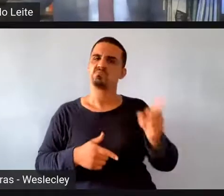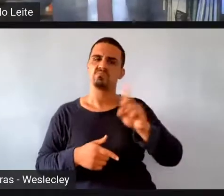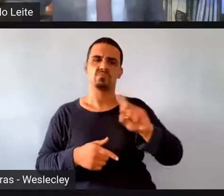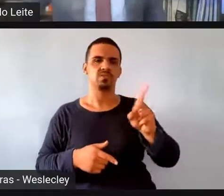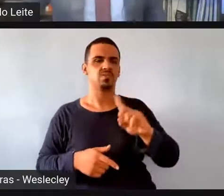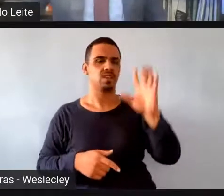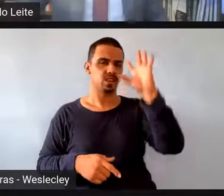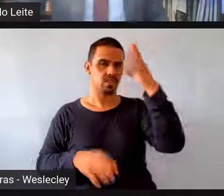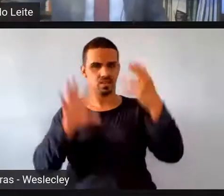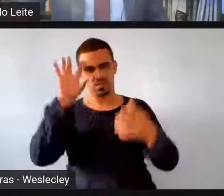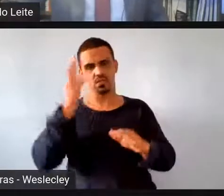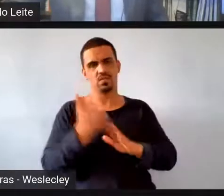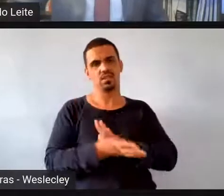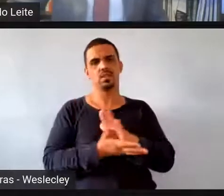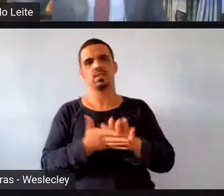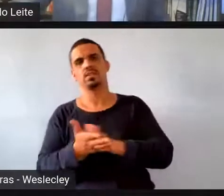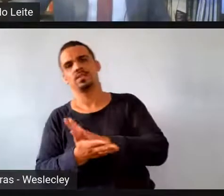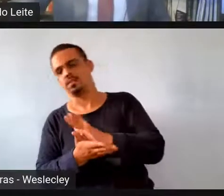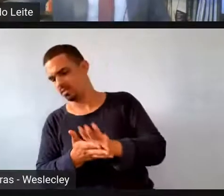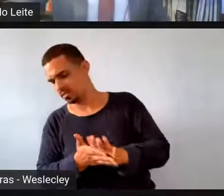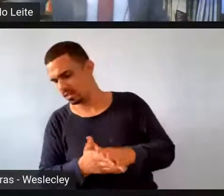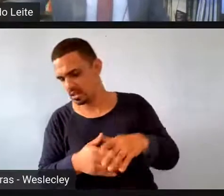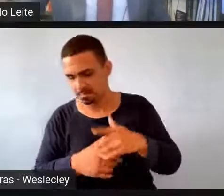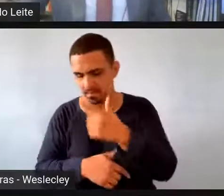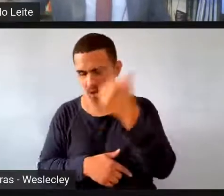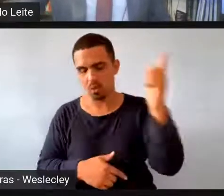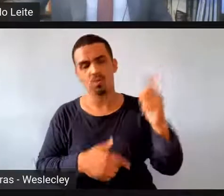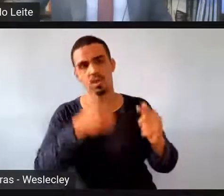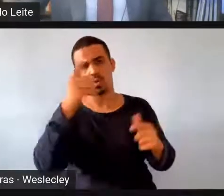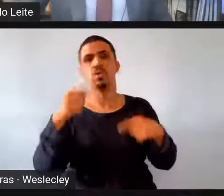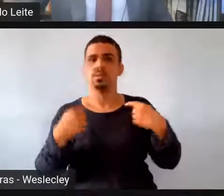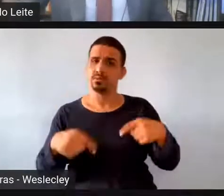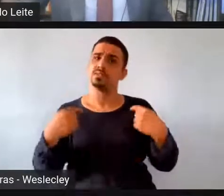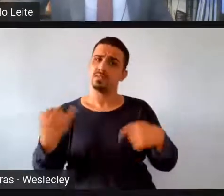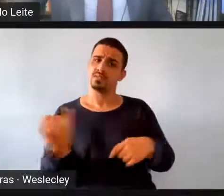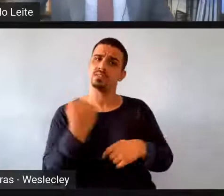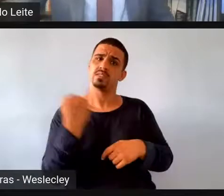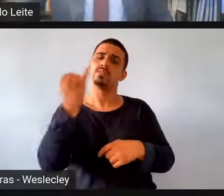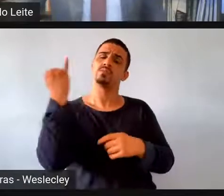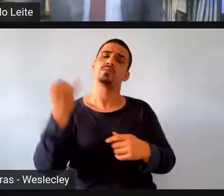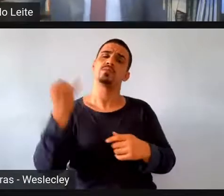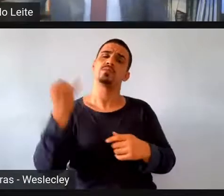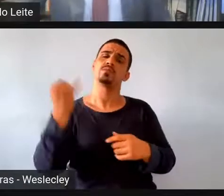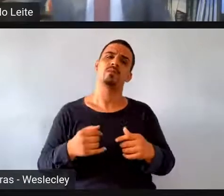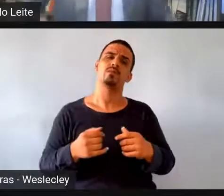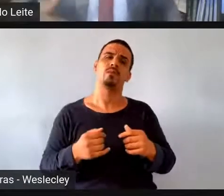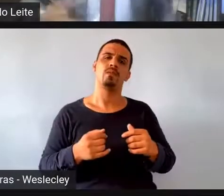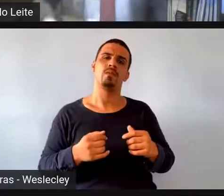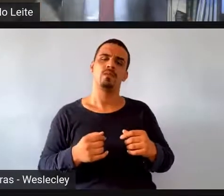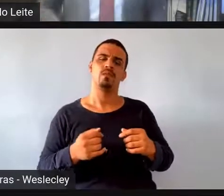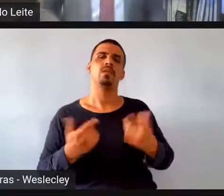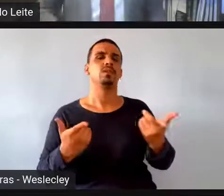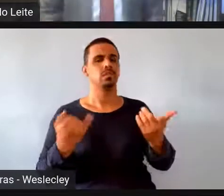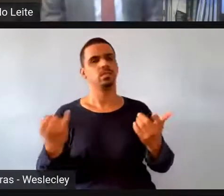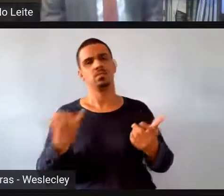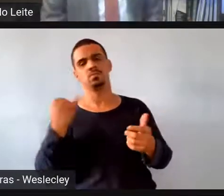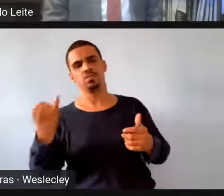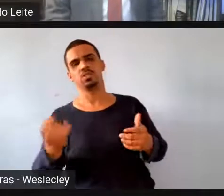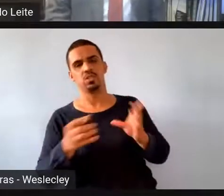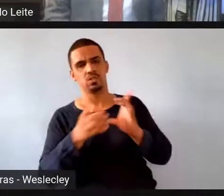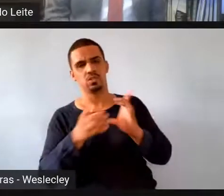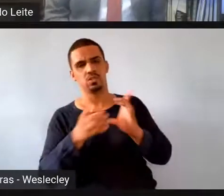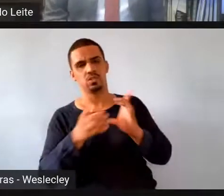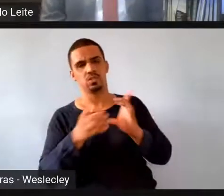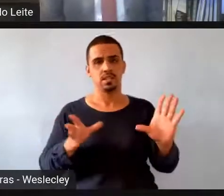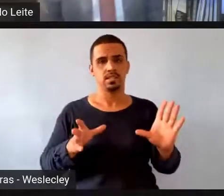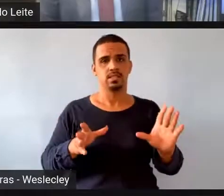política, e outras medidas seriam necessárias. Mas, de todo modo, esse é um ponto importantíssimo da nossa democracia, e